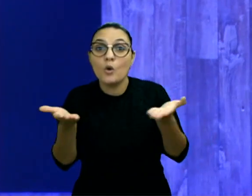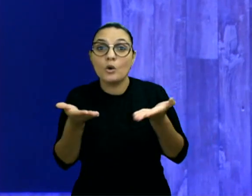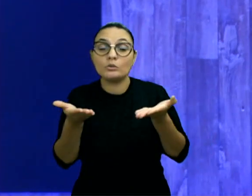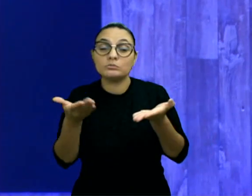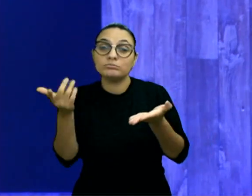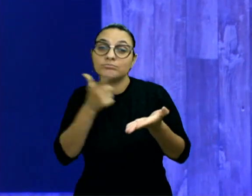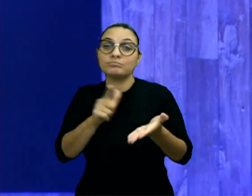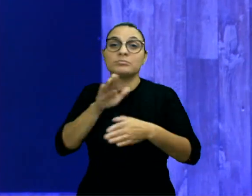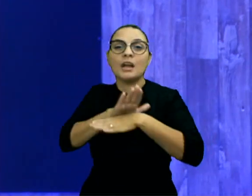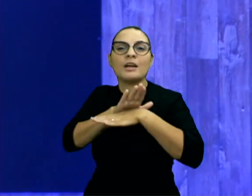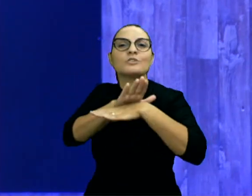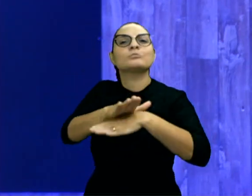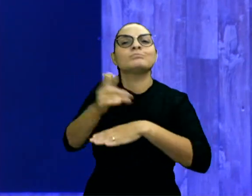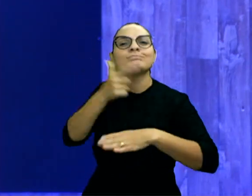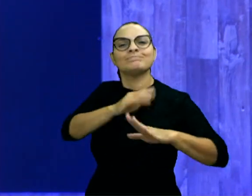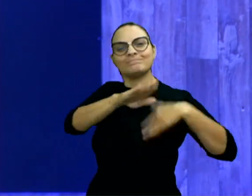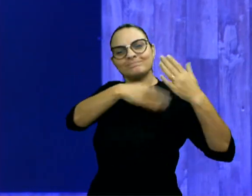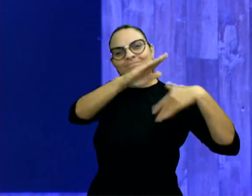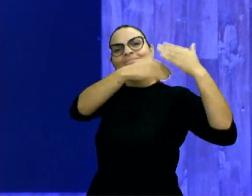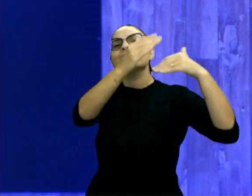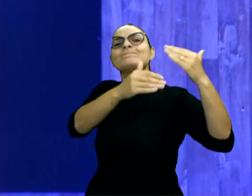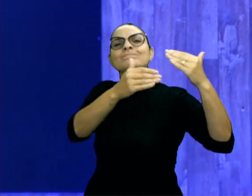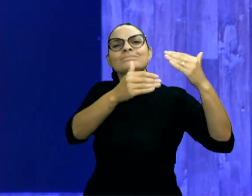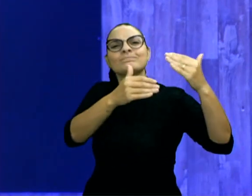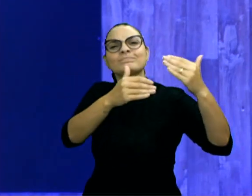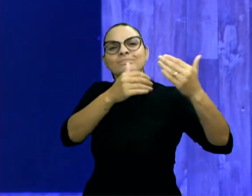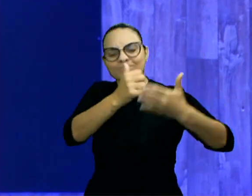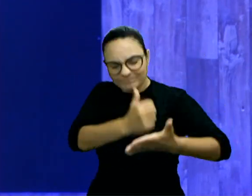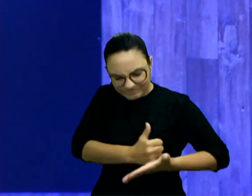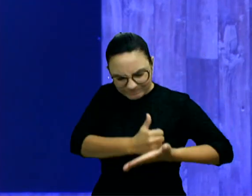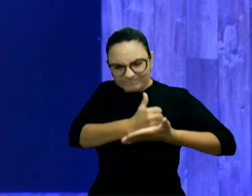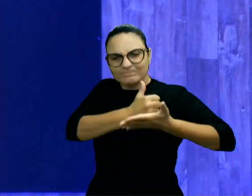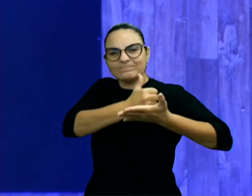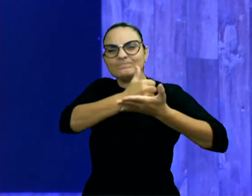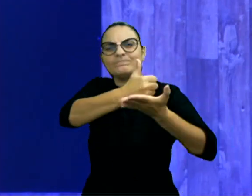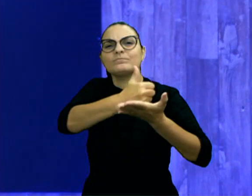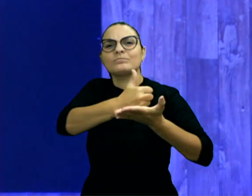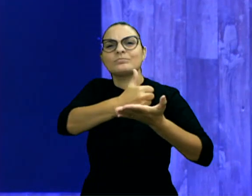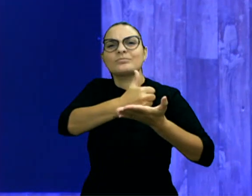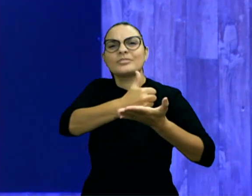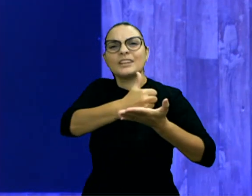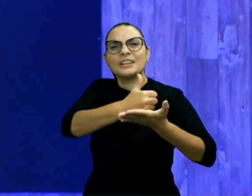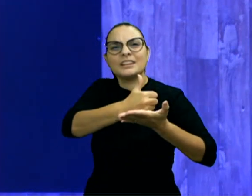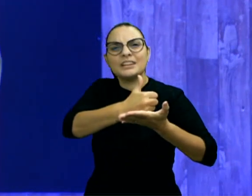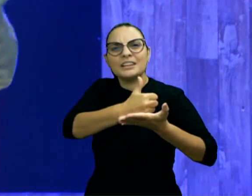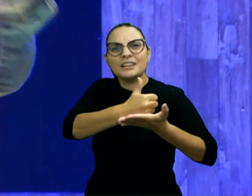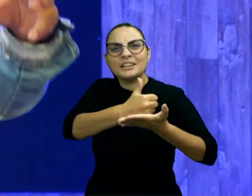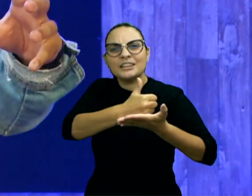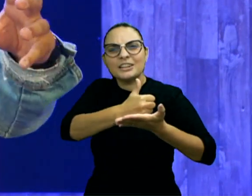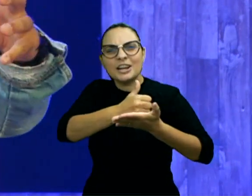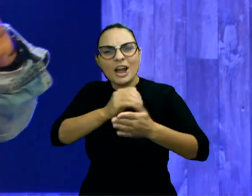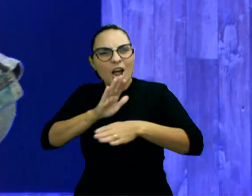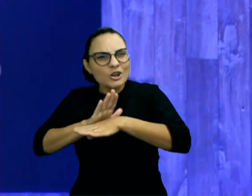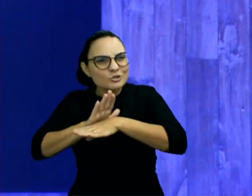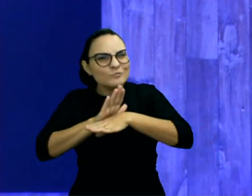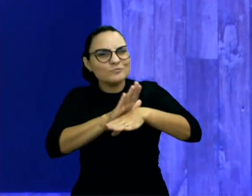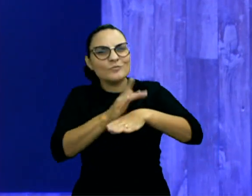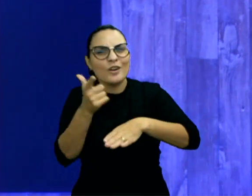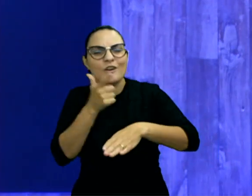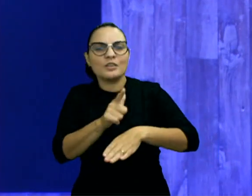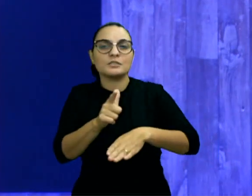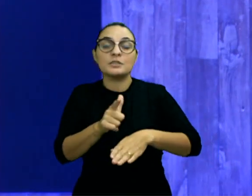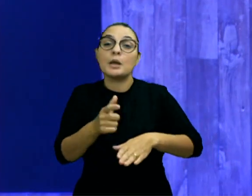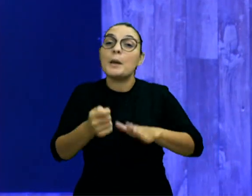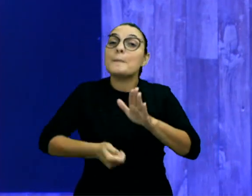te promover, para que eu possa te levar, para que eu possa fazer com que você chegue em outros lugares.